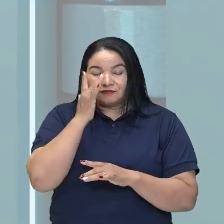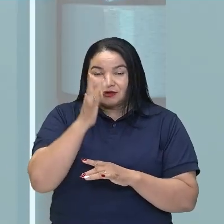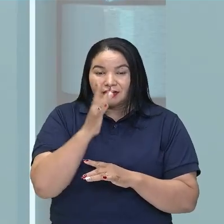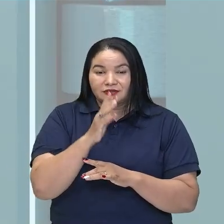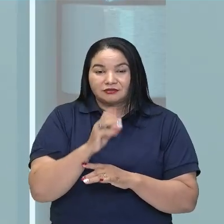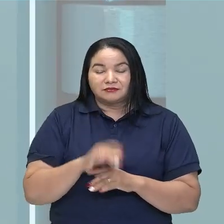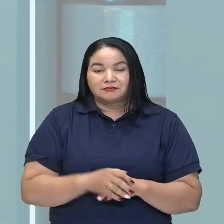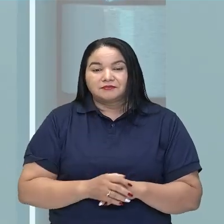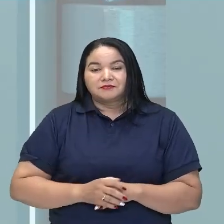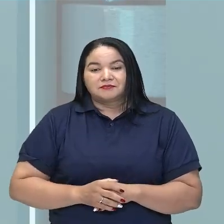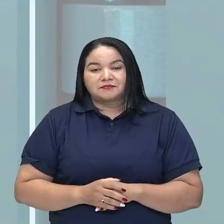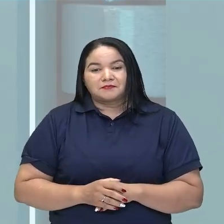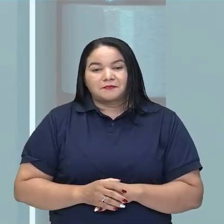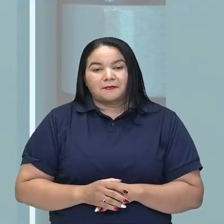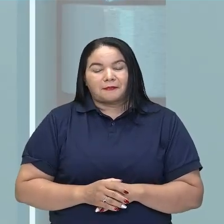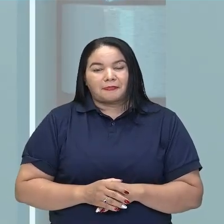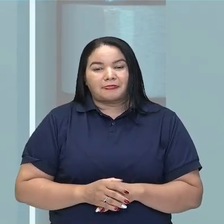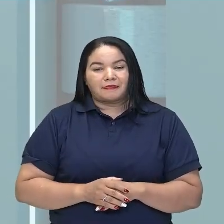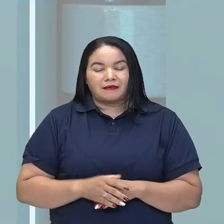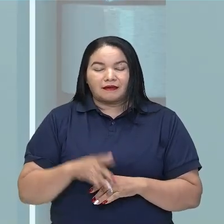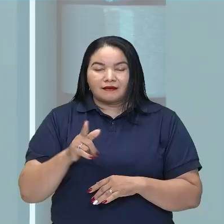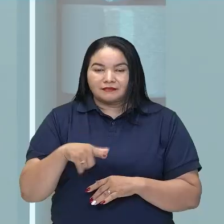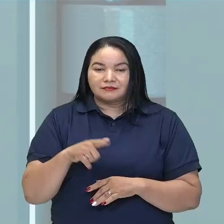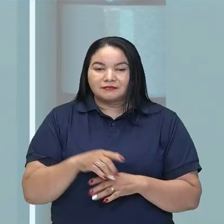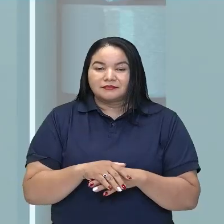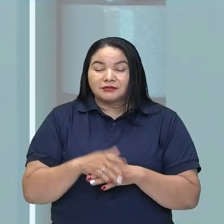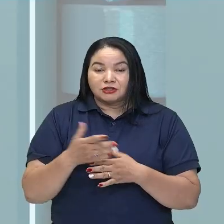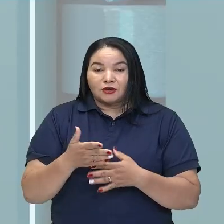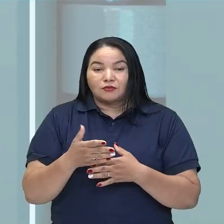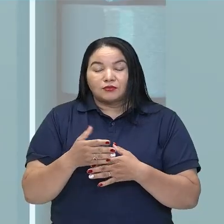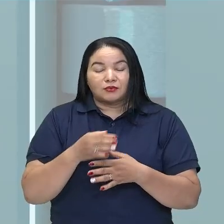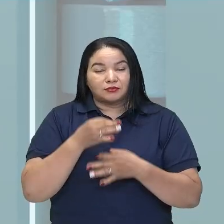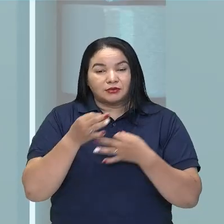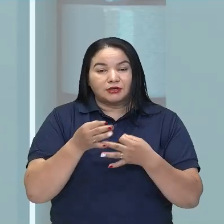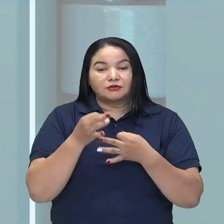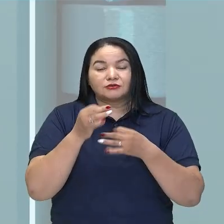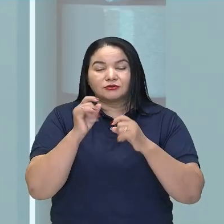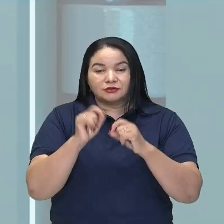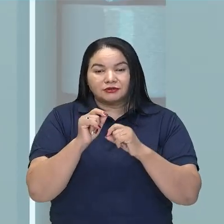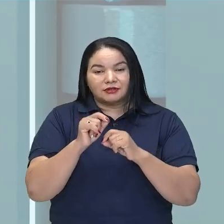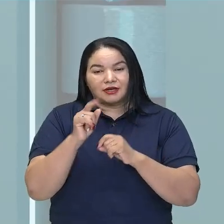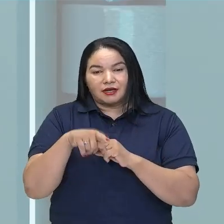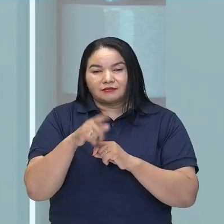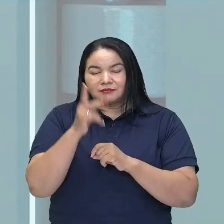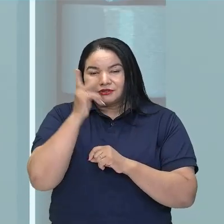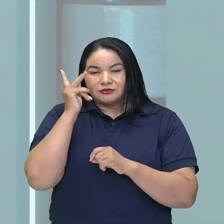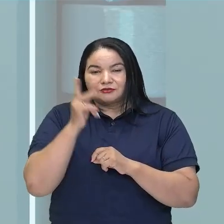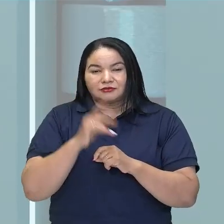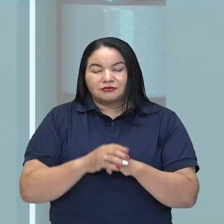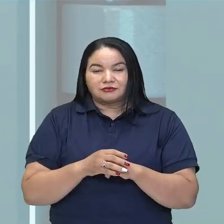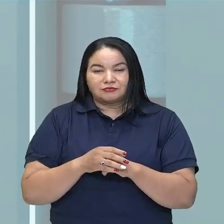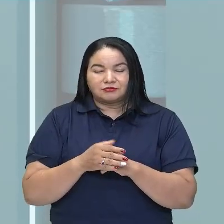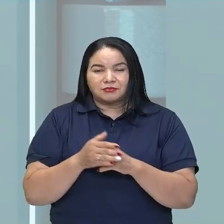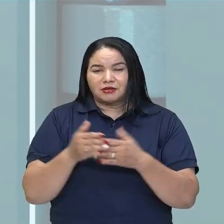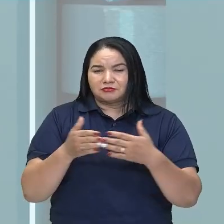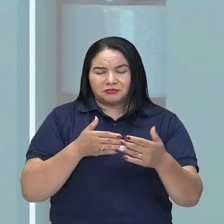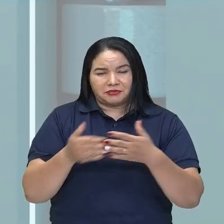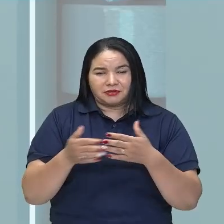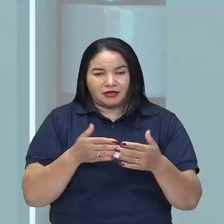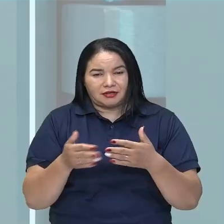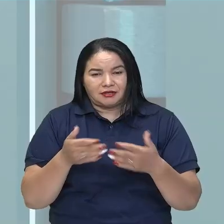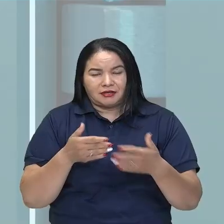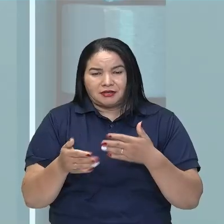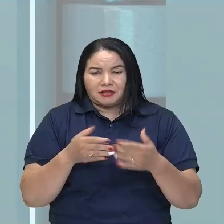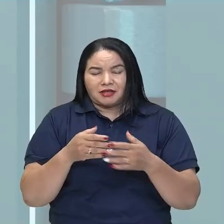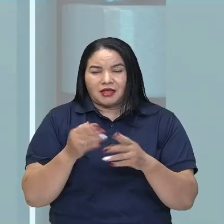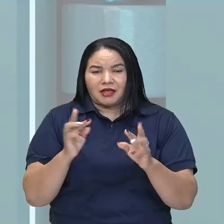vazamento, ok? Então, percebe que esse é um argumento que sustenta a ideia de que as pessoas são culpadas, são descuidadas com relação aos